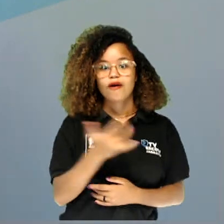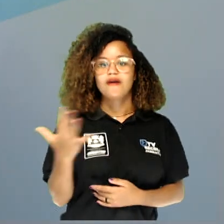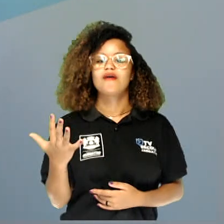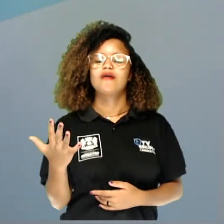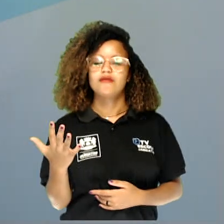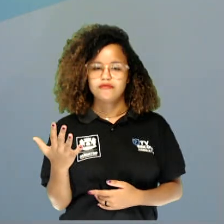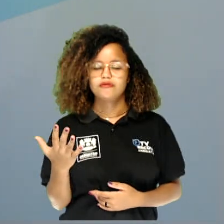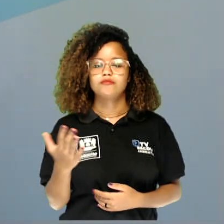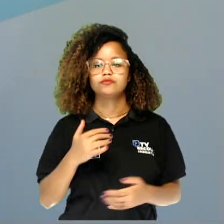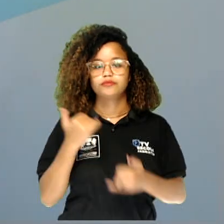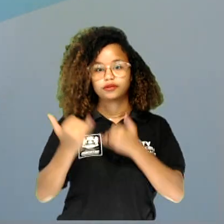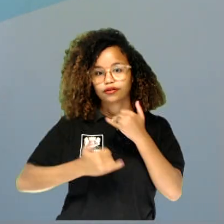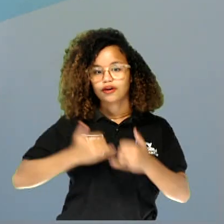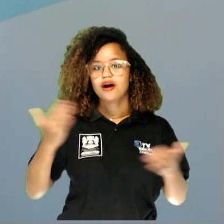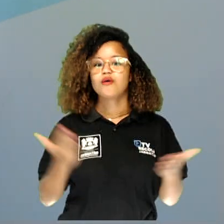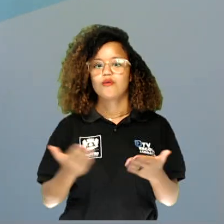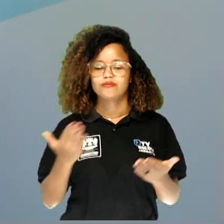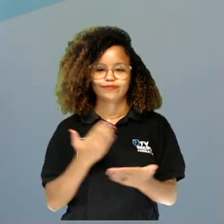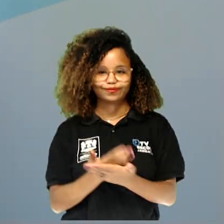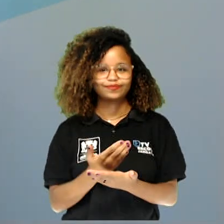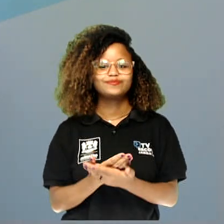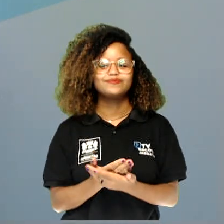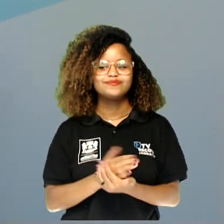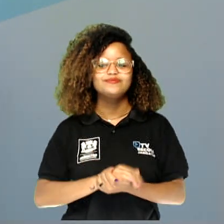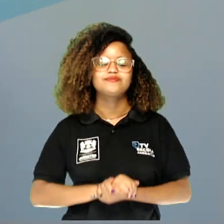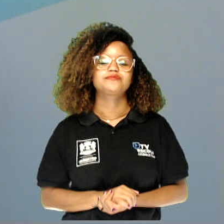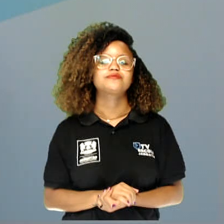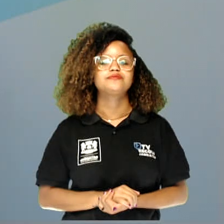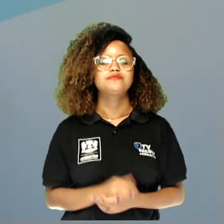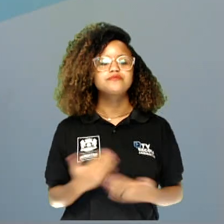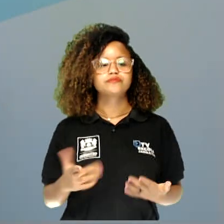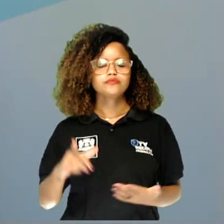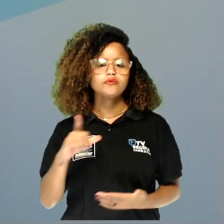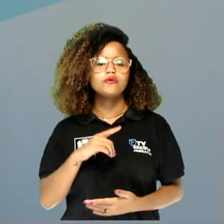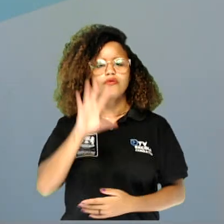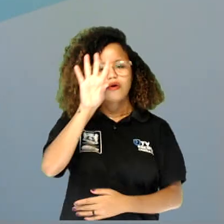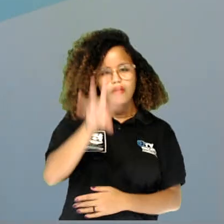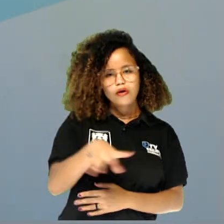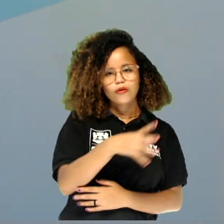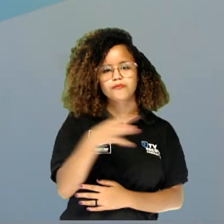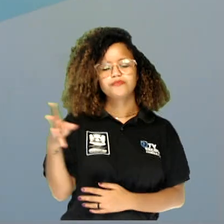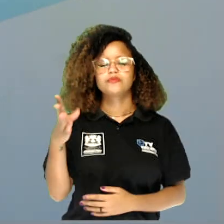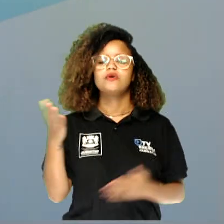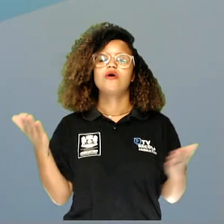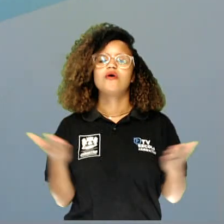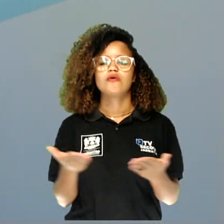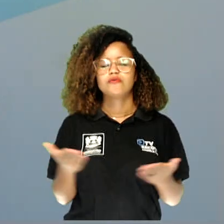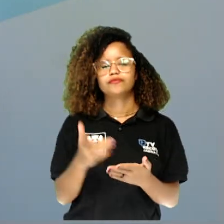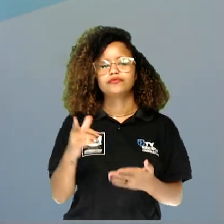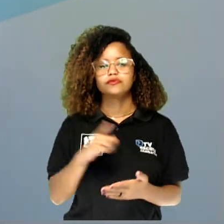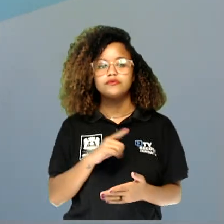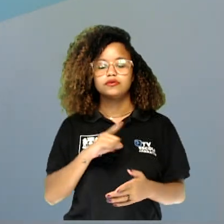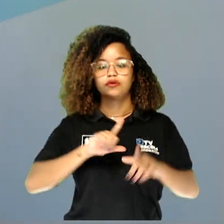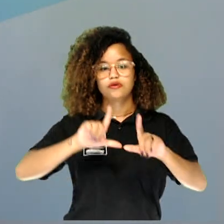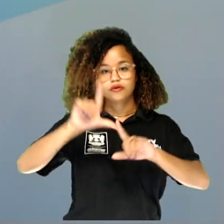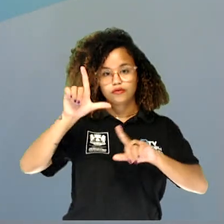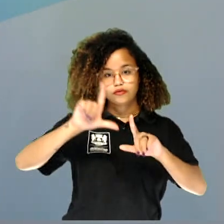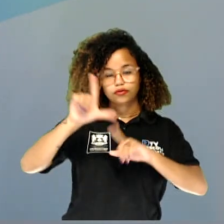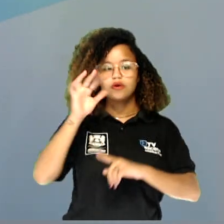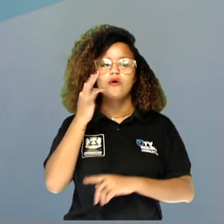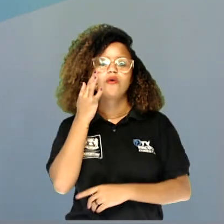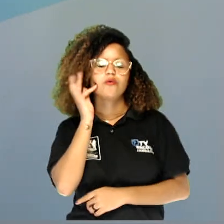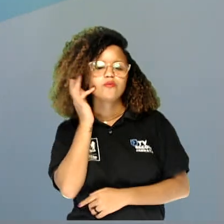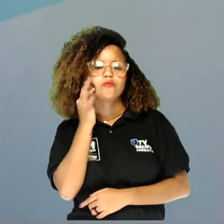adedonha. Vamos brincar e estudar. Aqui nós temos um quadro onde nós temos letra,